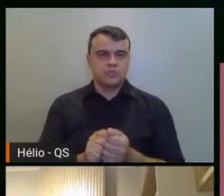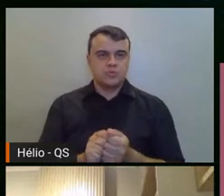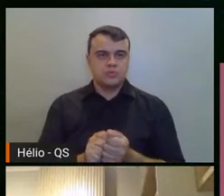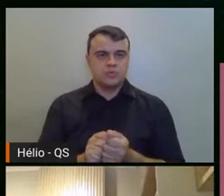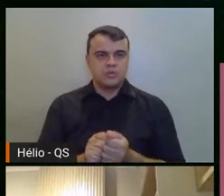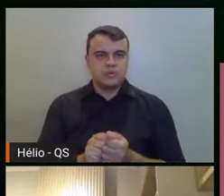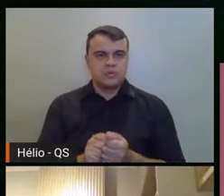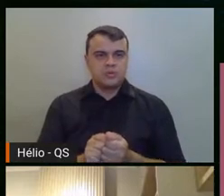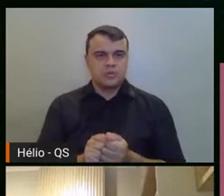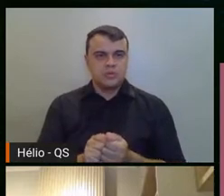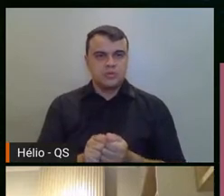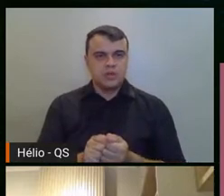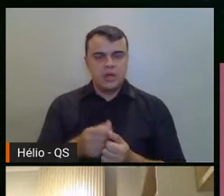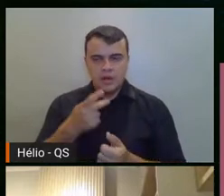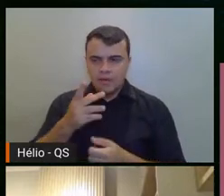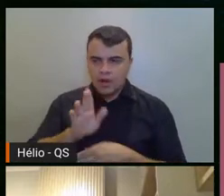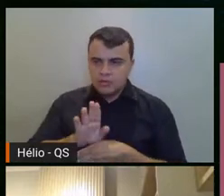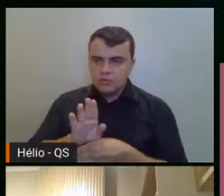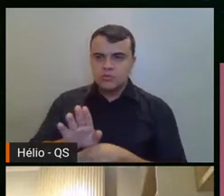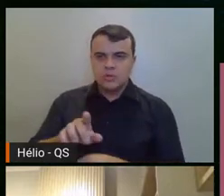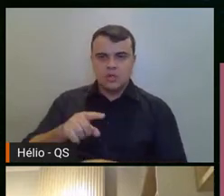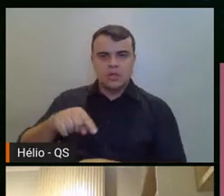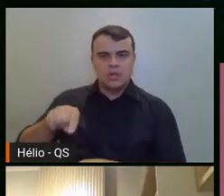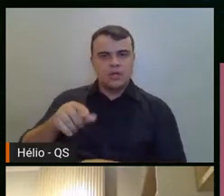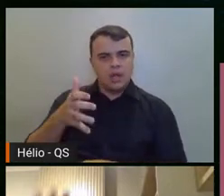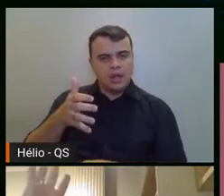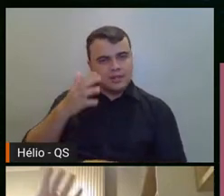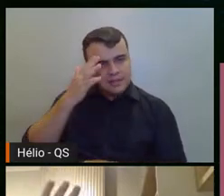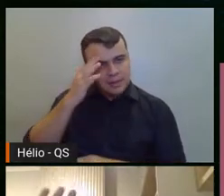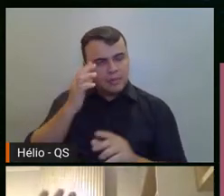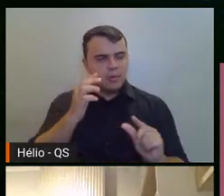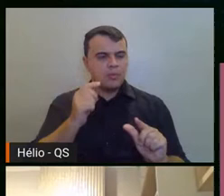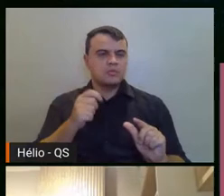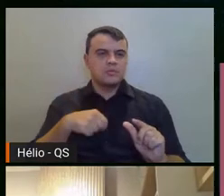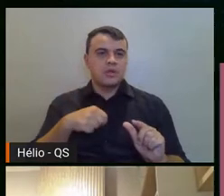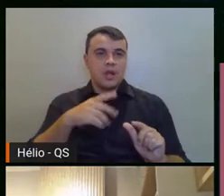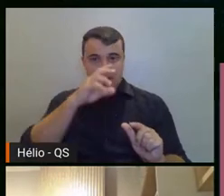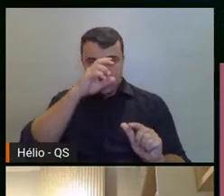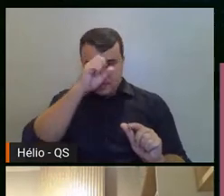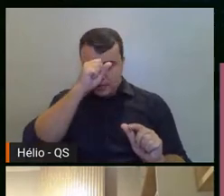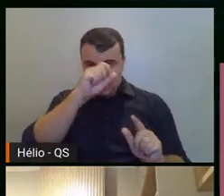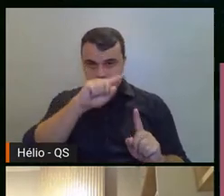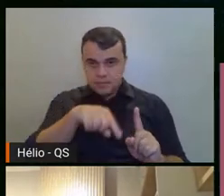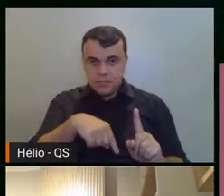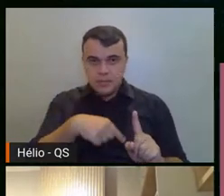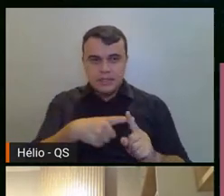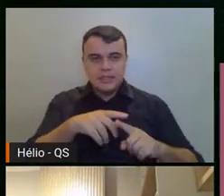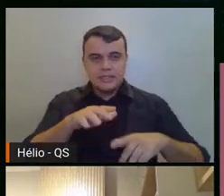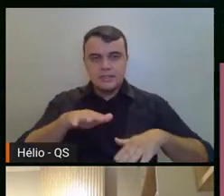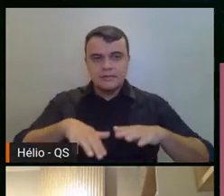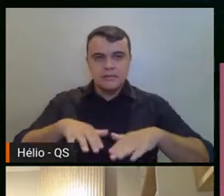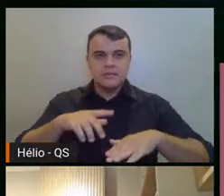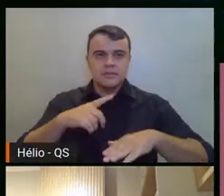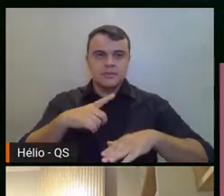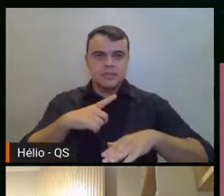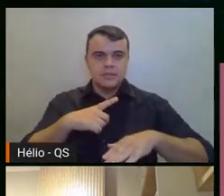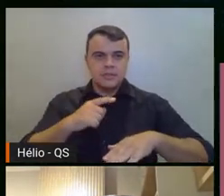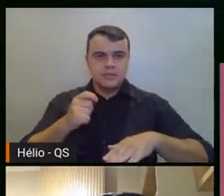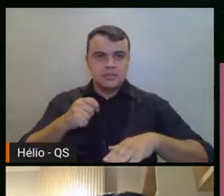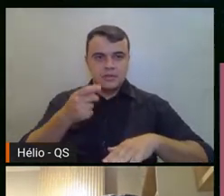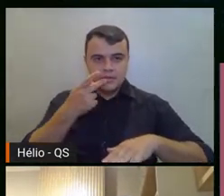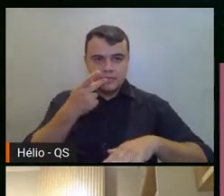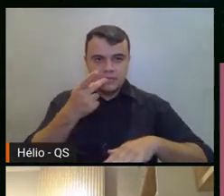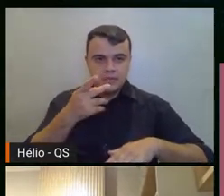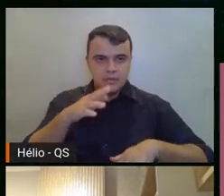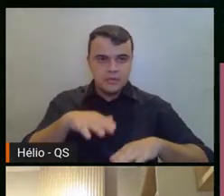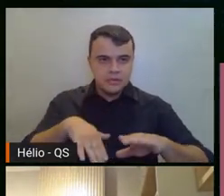entender sua mão para você ajudar e você que sabe menos você vai aprender às vezes às vezes a gente tem aquela aquela coisa